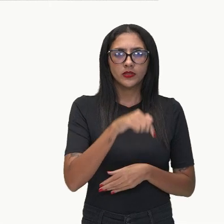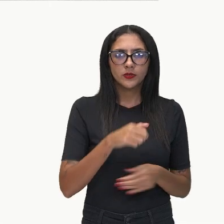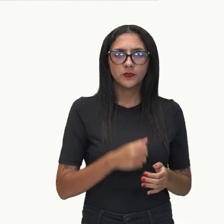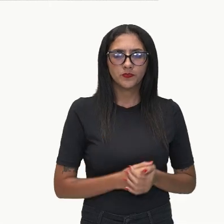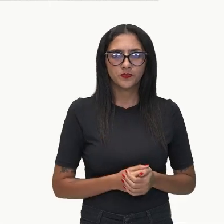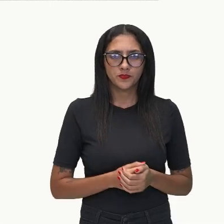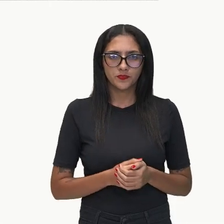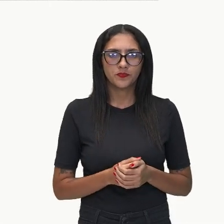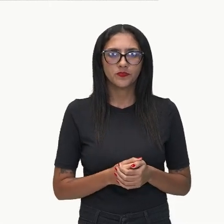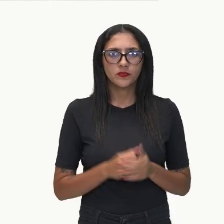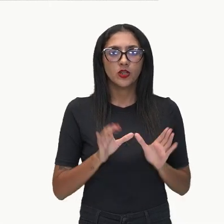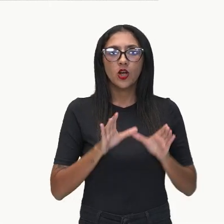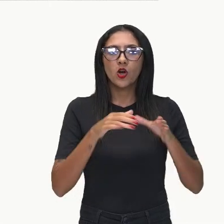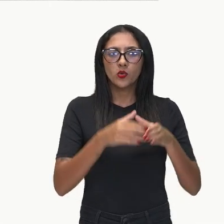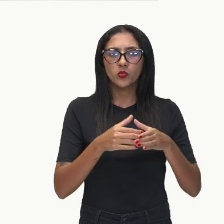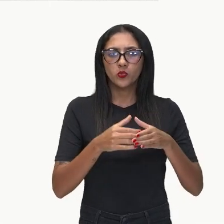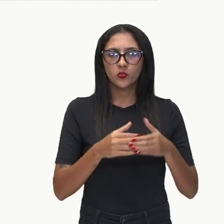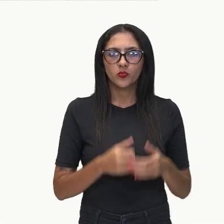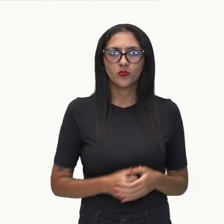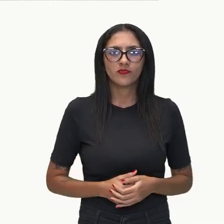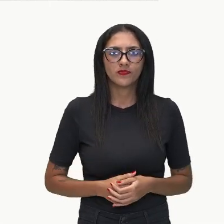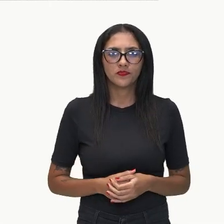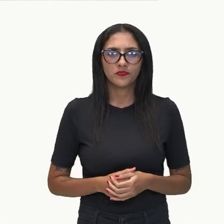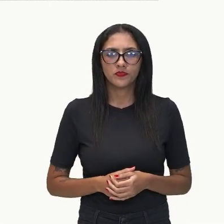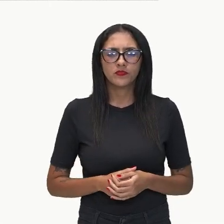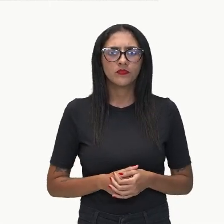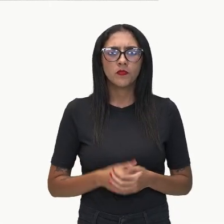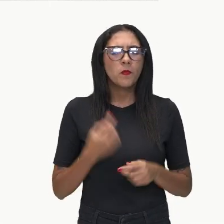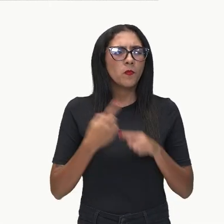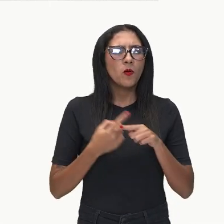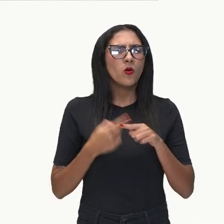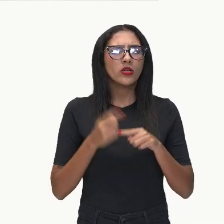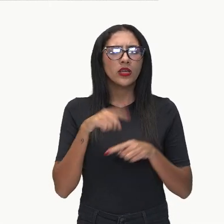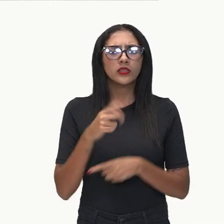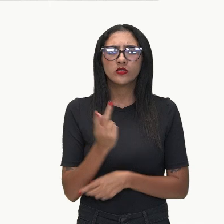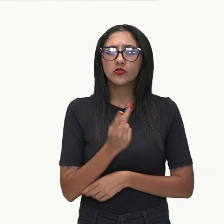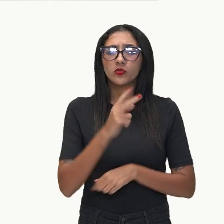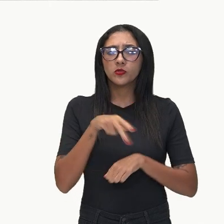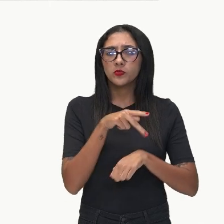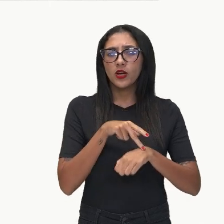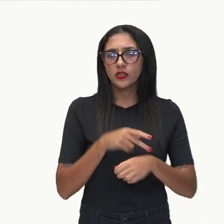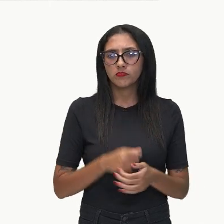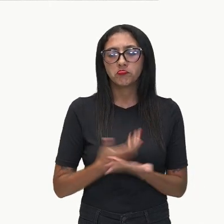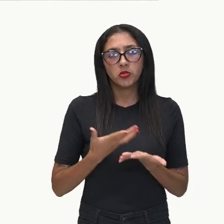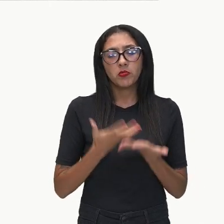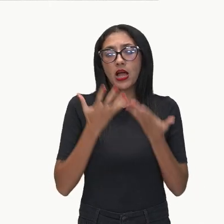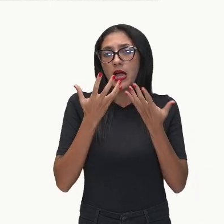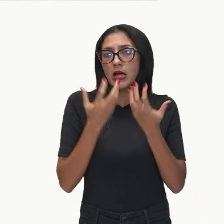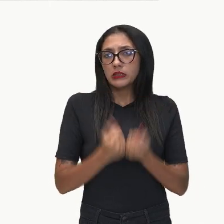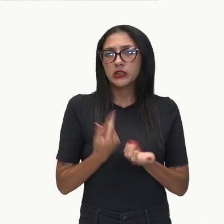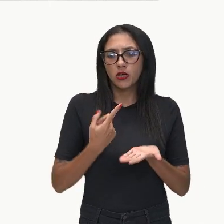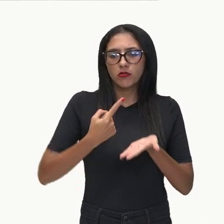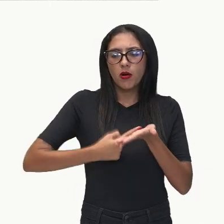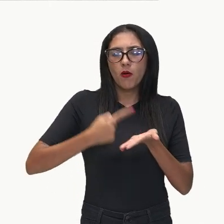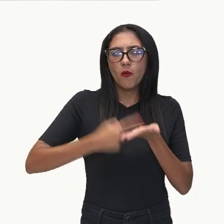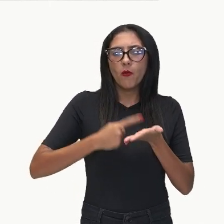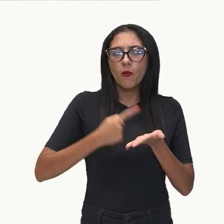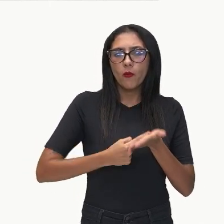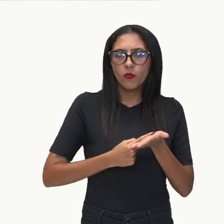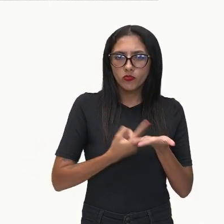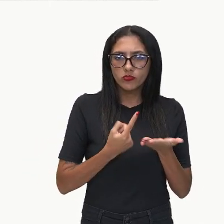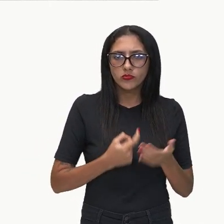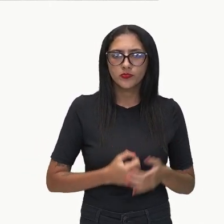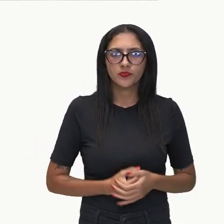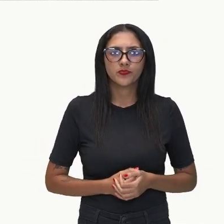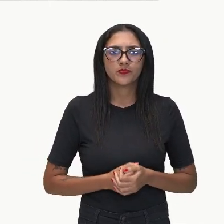Tríplice Entente. E qual foi o motivo? Acordos comerciais entre os Estados Unidos da América,